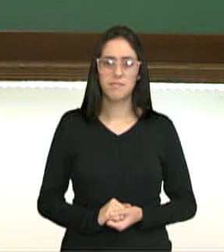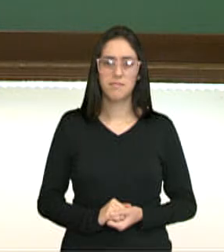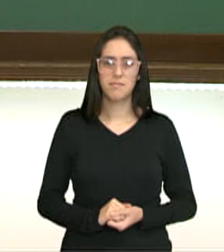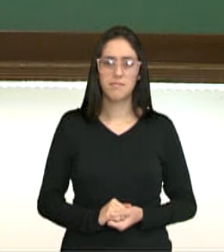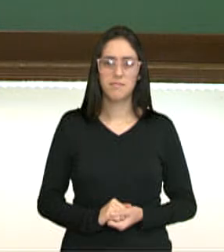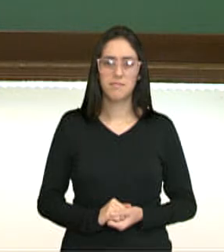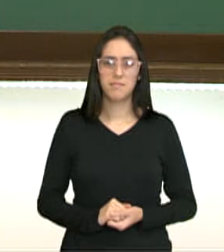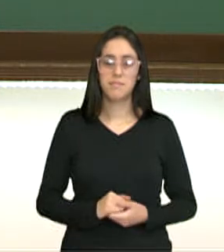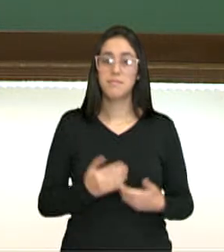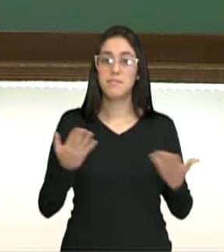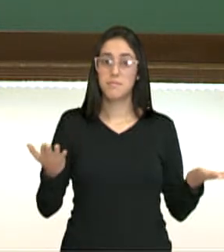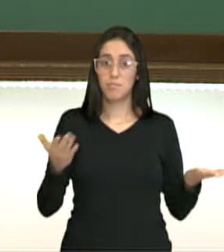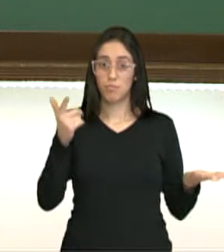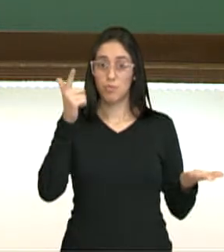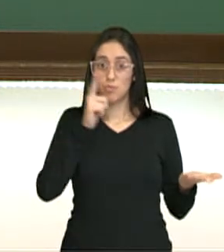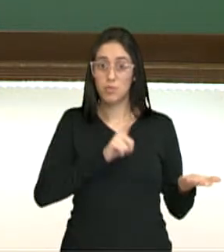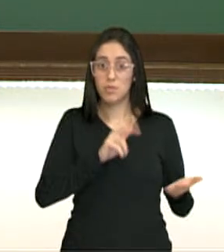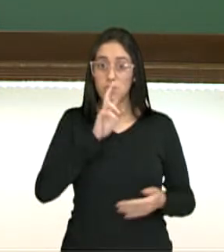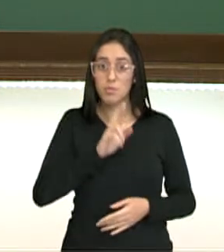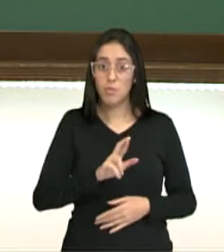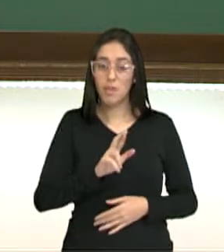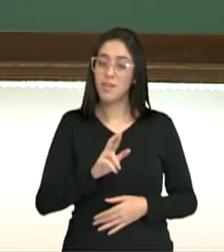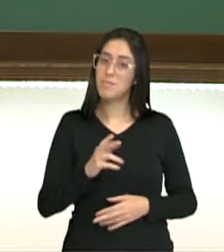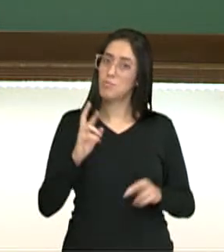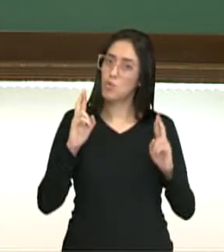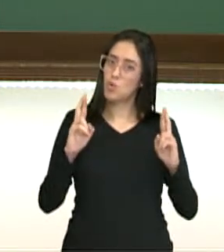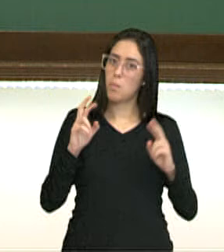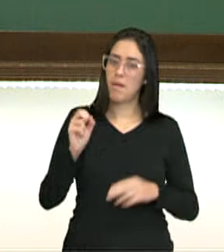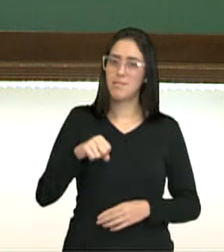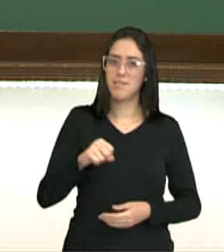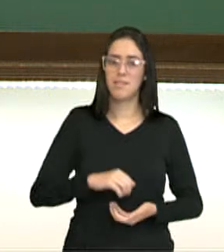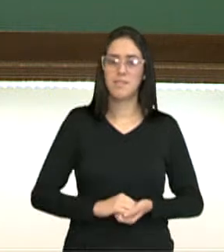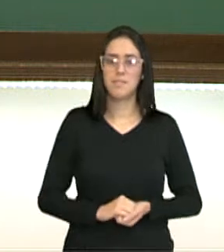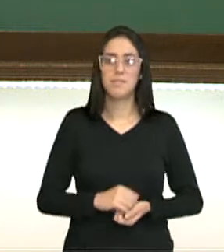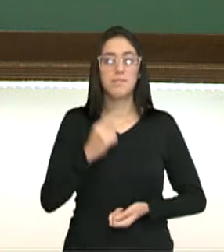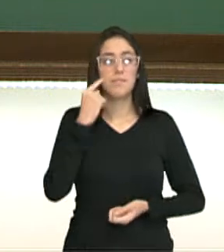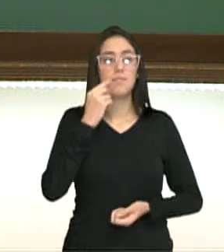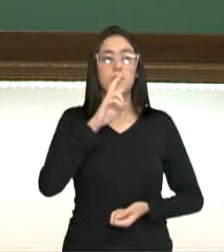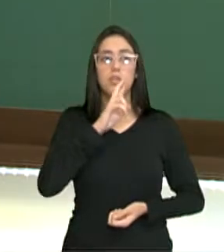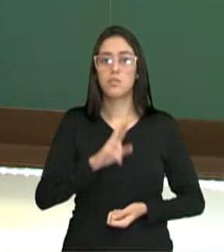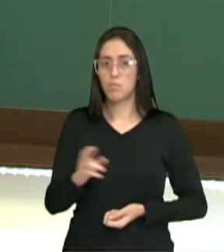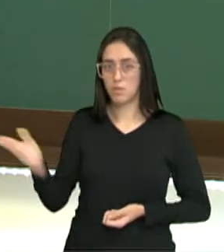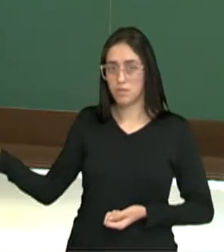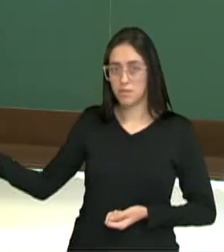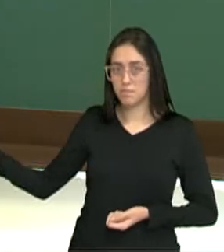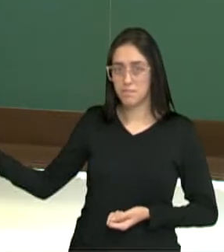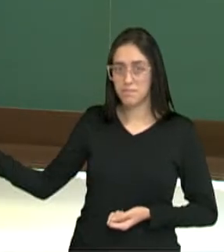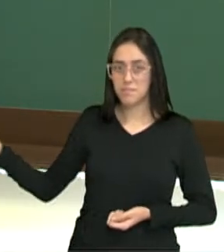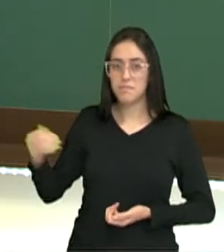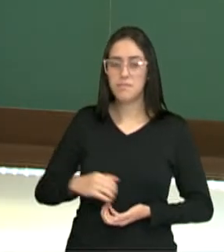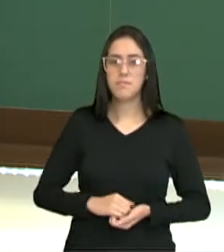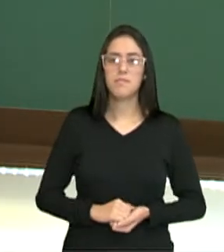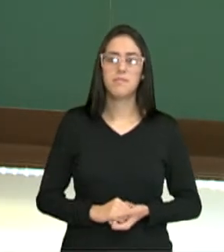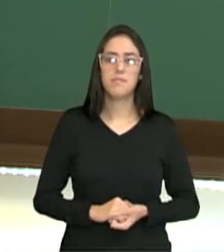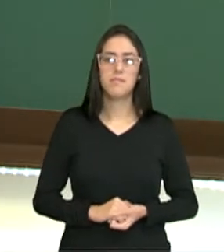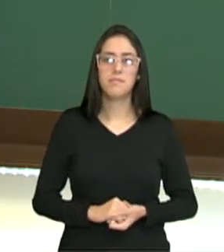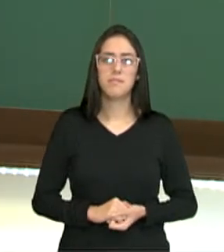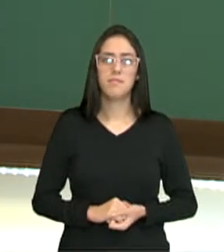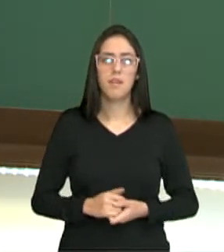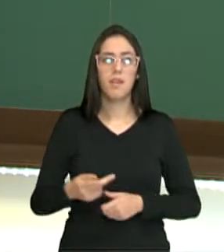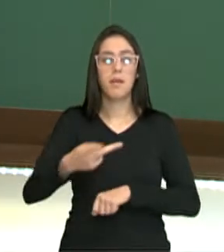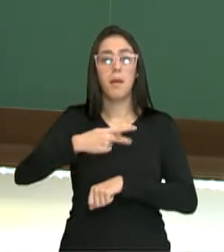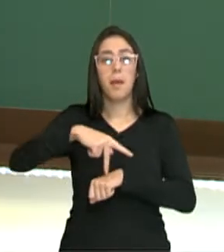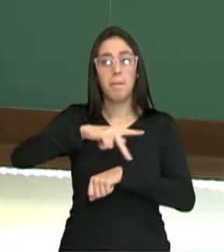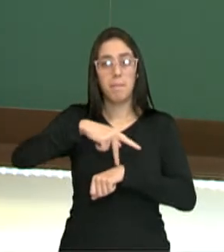E aí, conseguiu refletir? Espero que sim. Vamos lá. Resposta. Ó. Qual é o país?